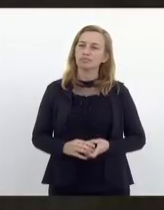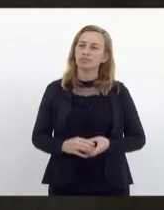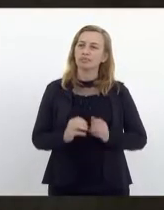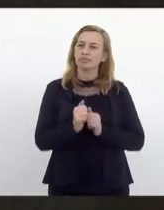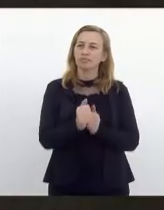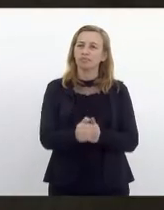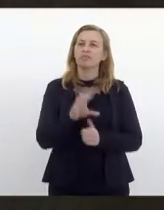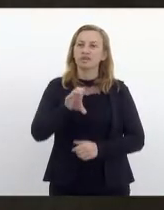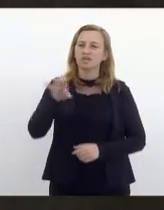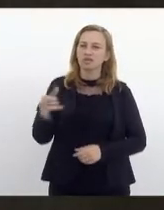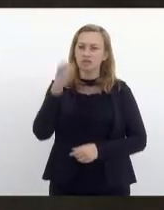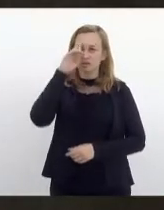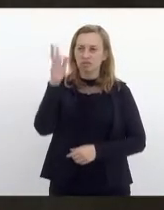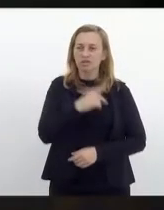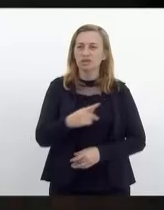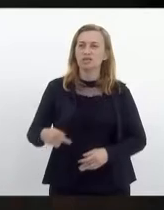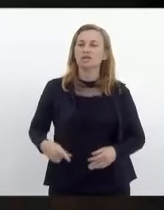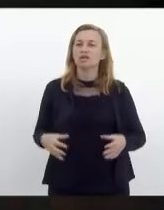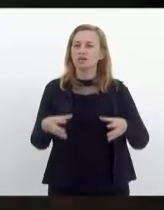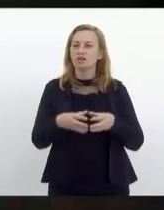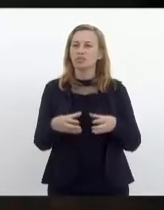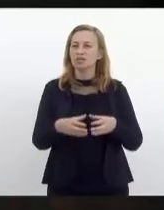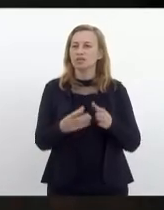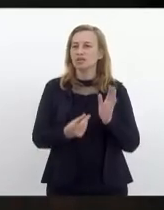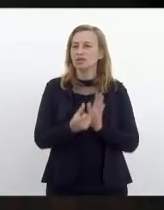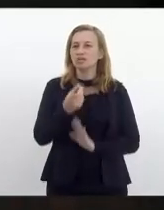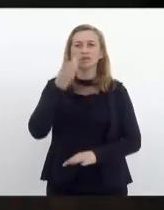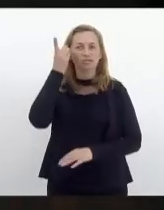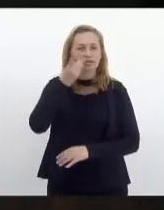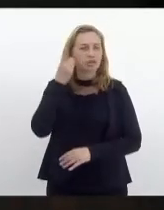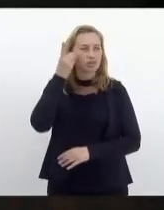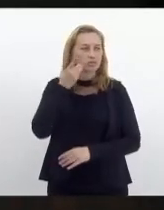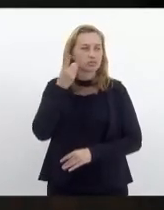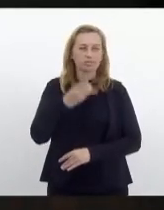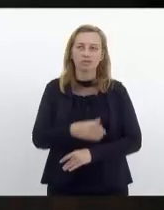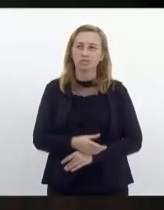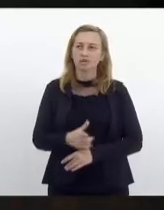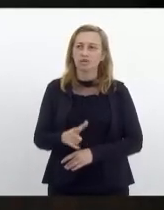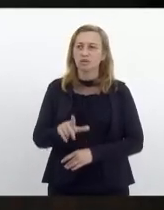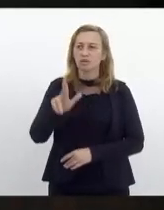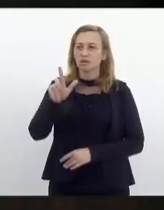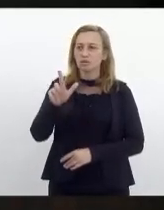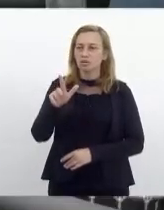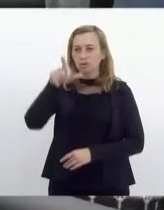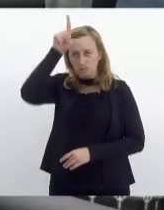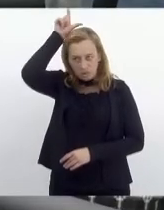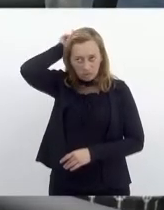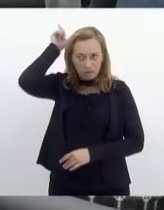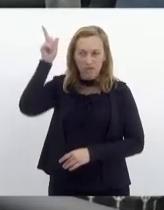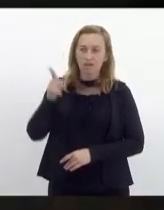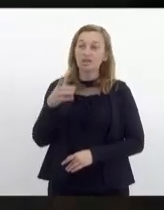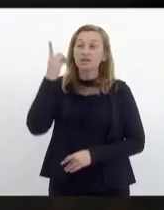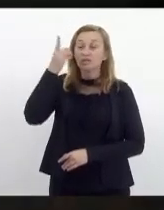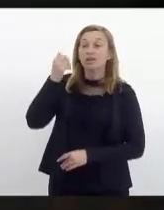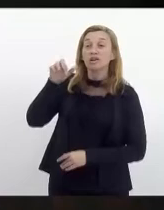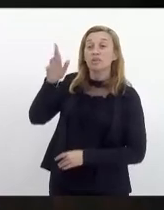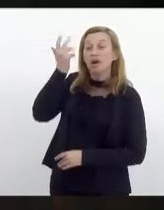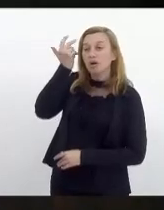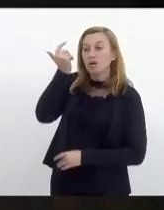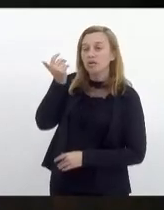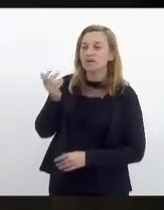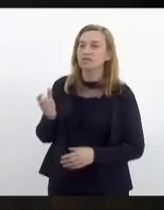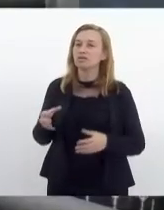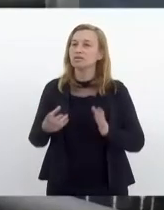Acompanho o parecer da CCJ, senhor presidente. Pela Comissão de Orçamento, deputado Luiz Paulo. Deputado Eliomar Coelho, pela